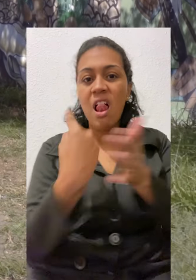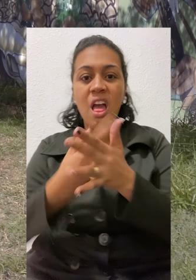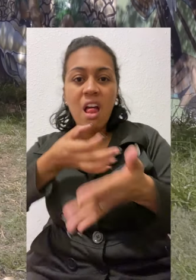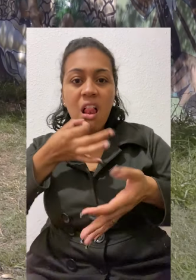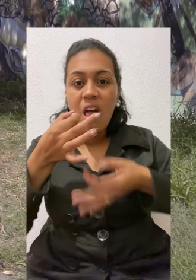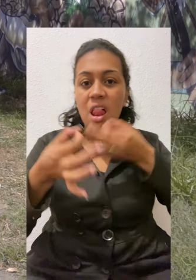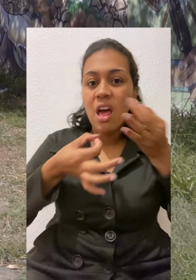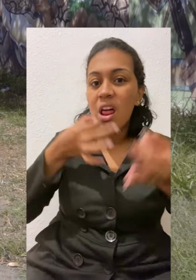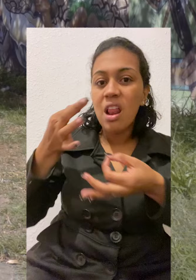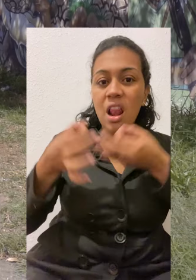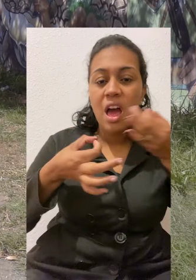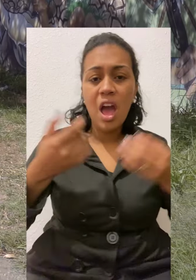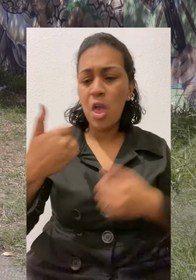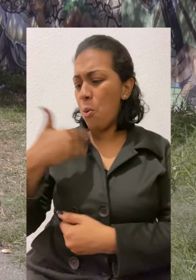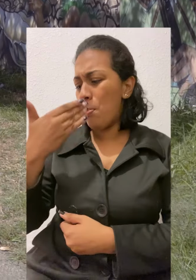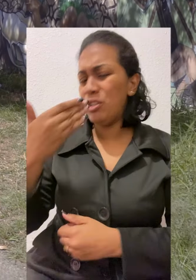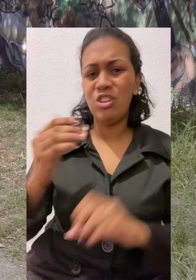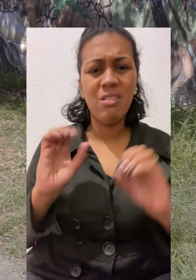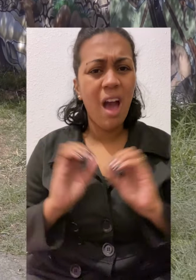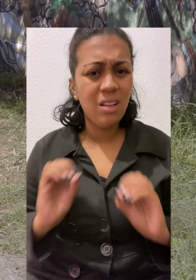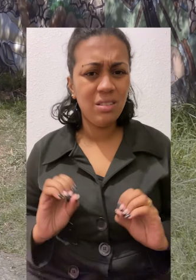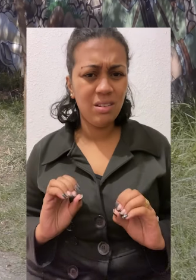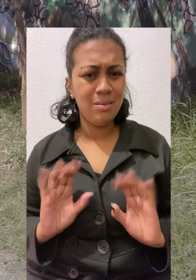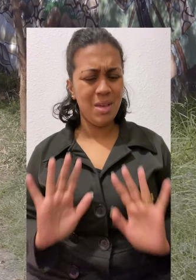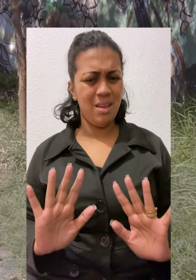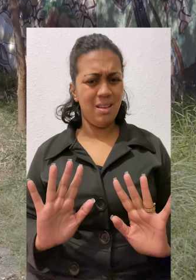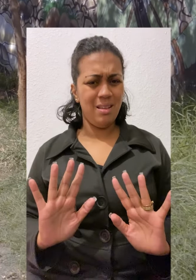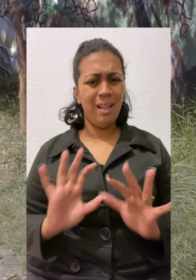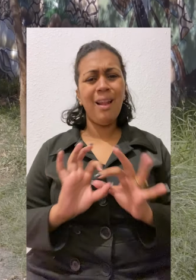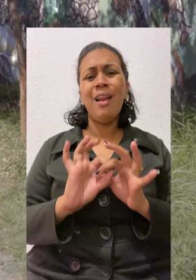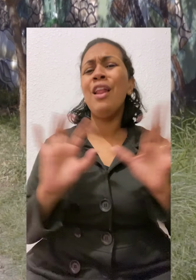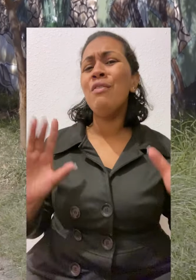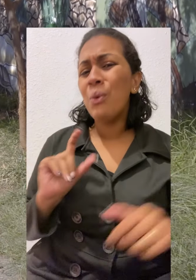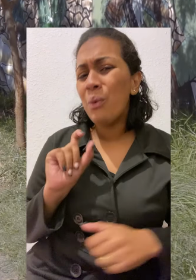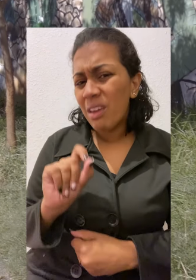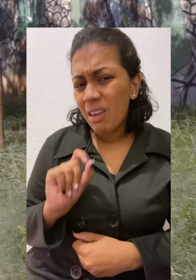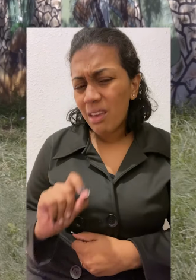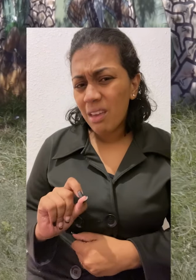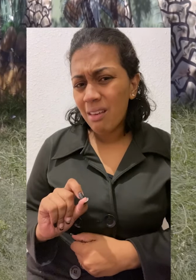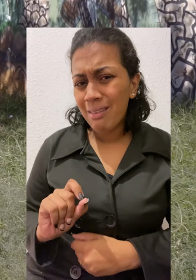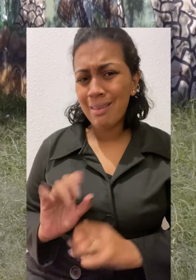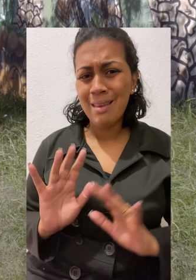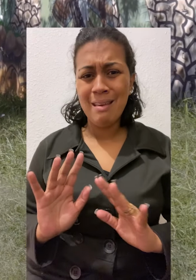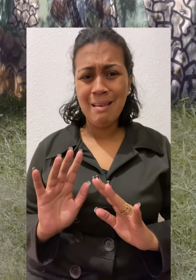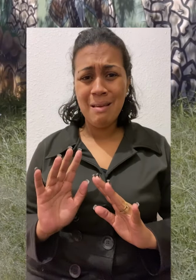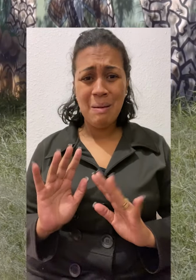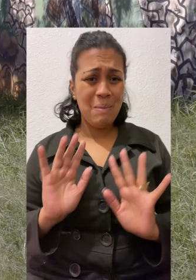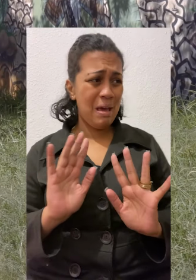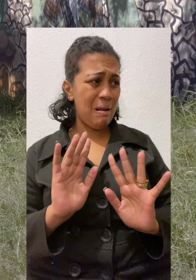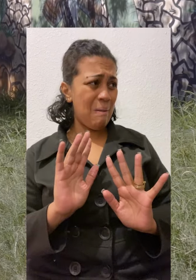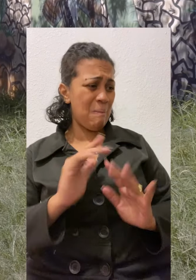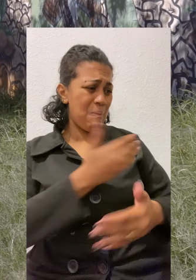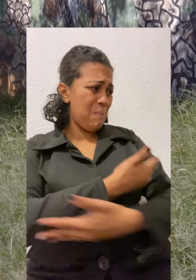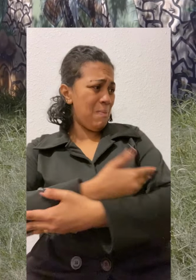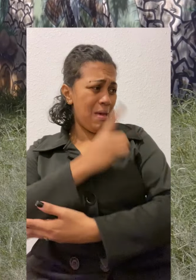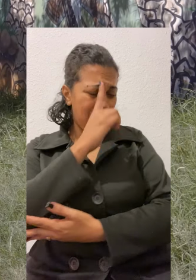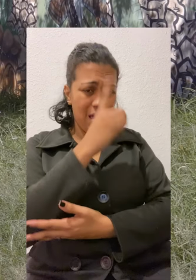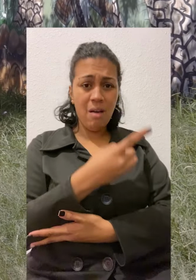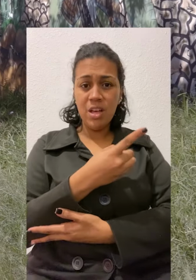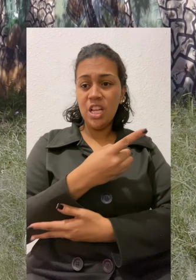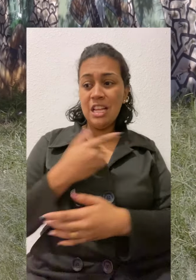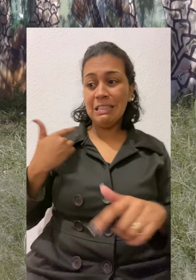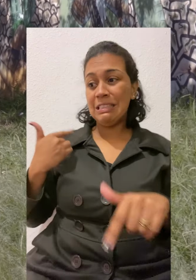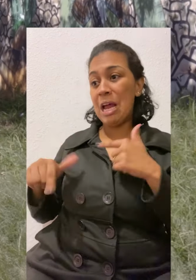pedi, depositam tudo que é comando. Livre deu o quê? Pelo visto é o bebê quem